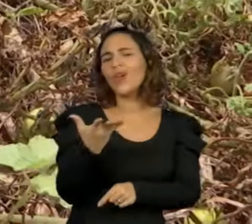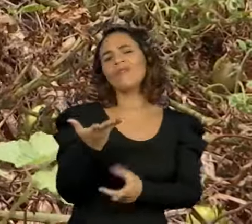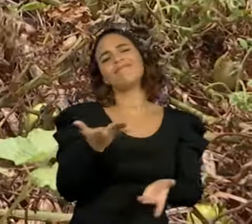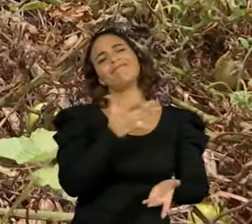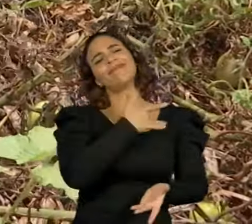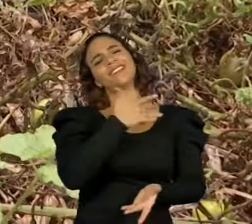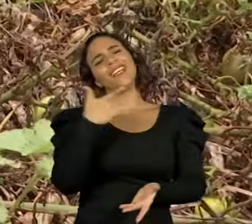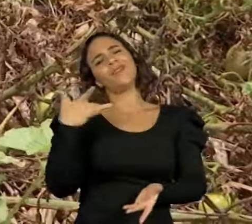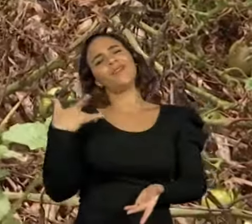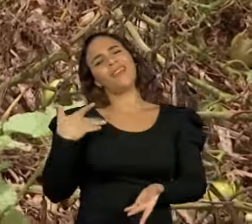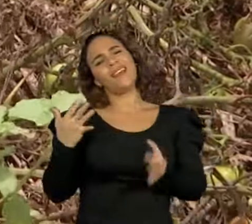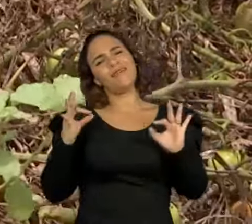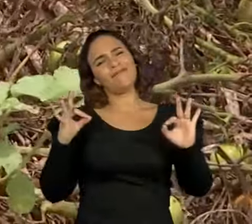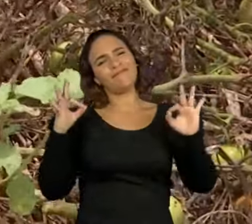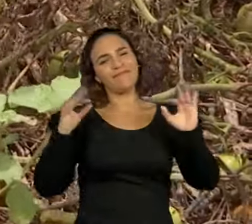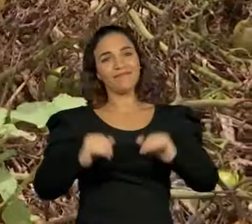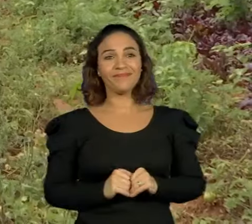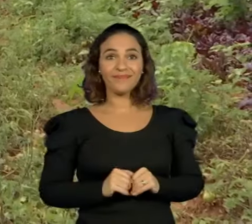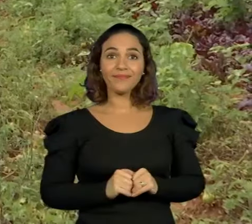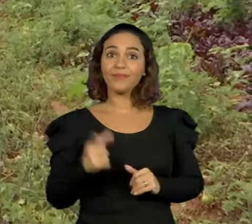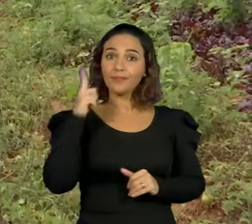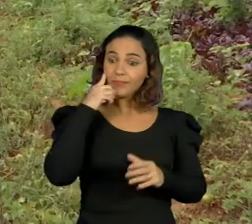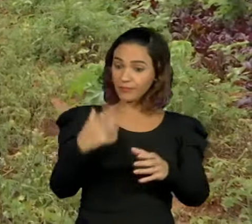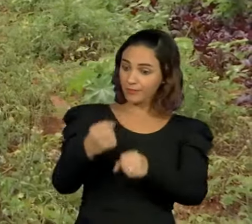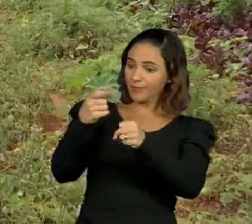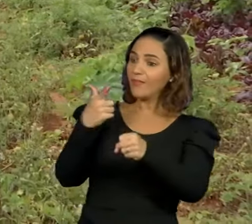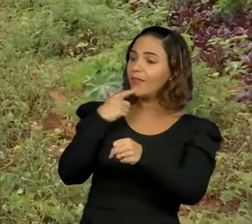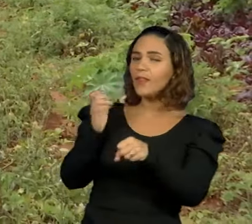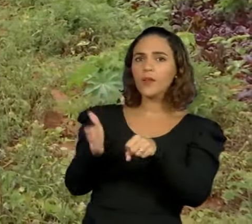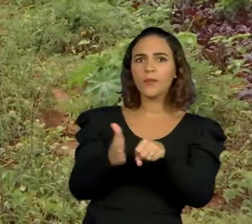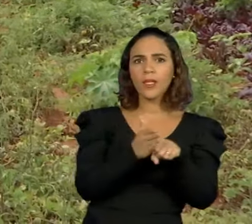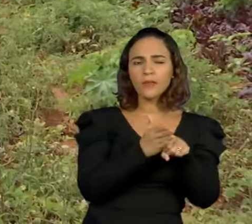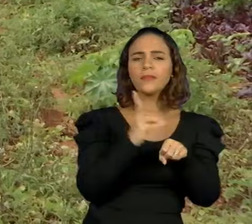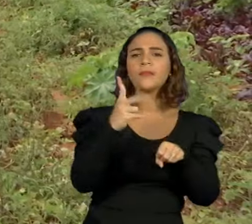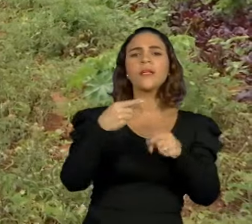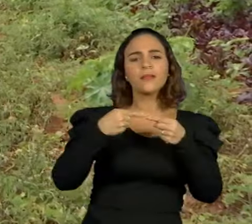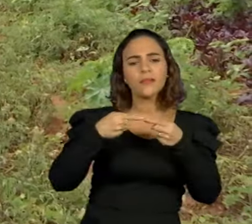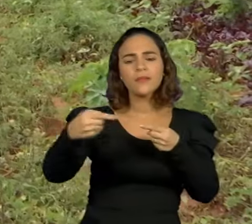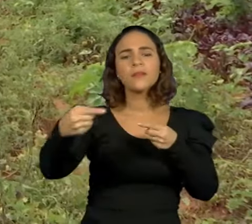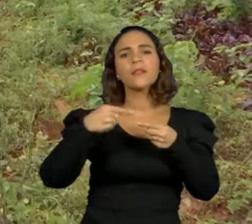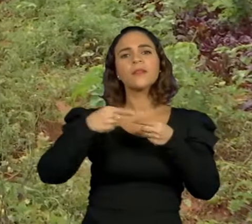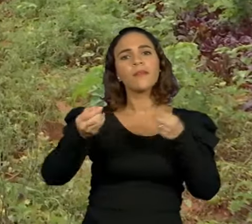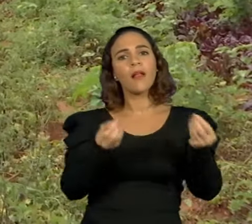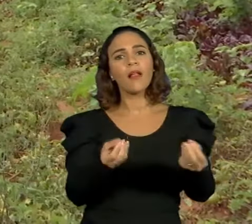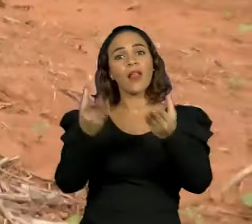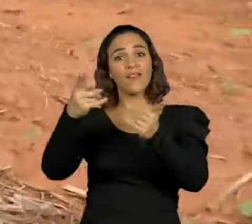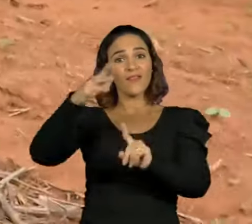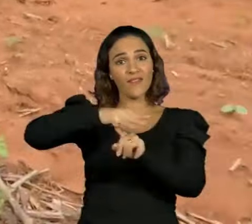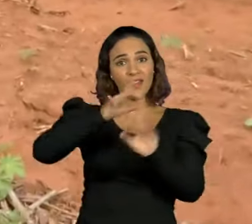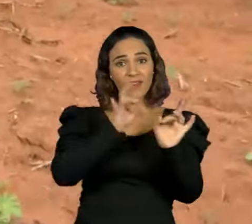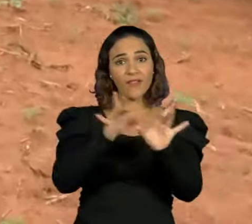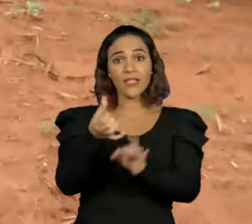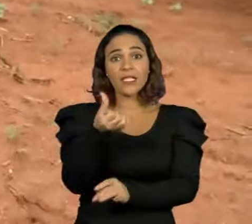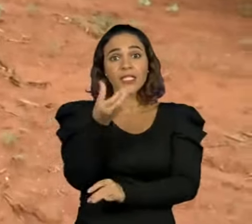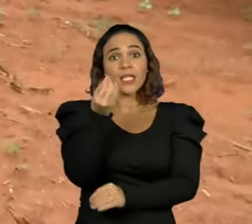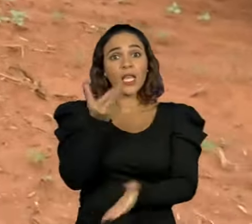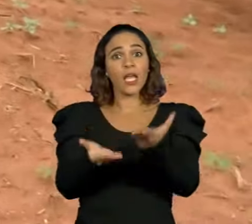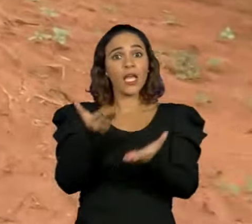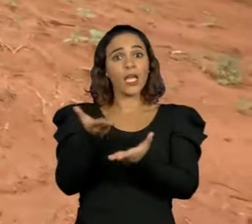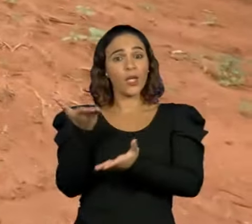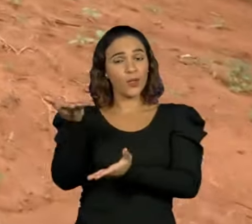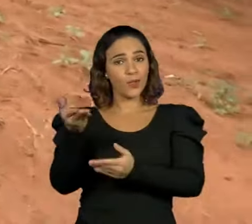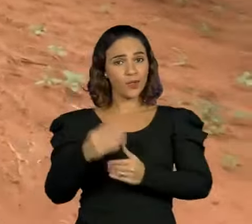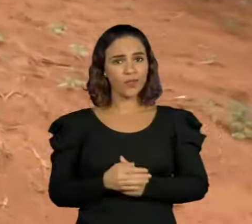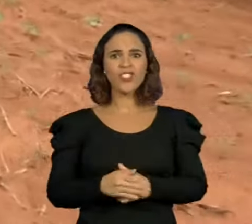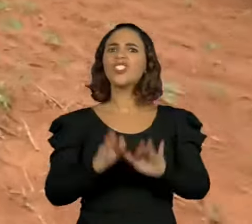saudável. Nessas 2 carreiras de tomate aqui, toda semana a gente leva 60 quilos para a feira. Já